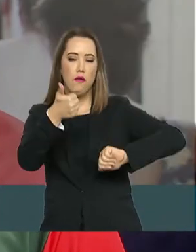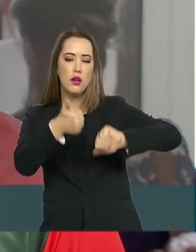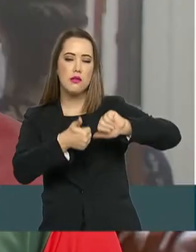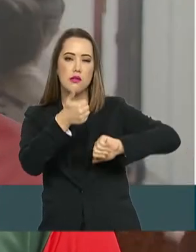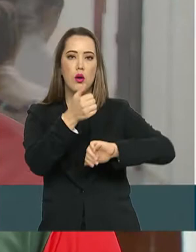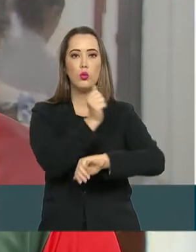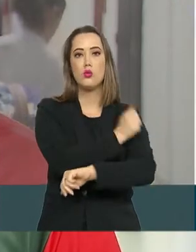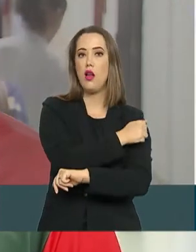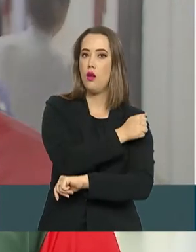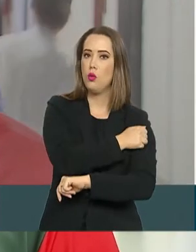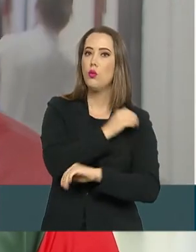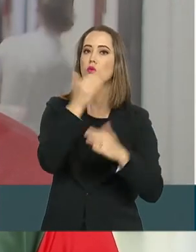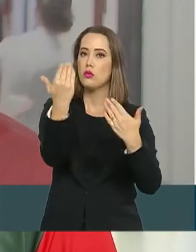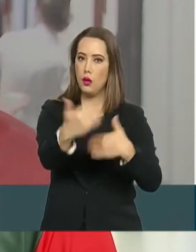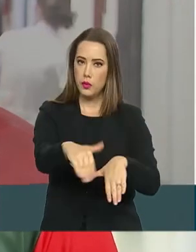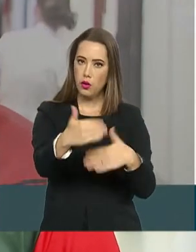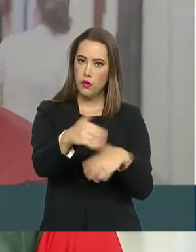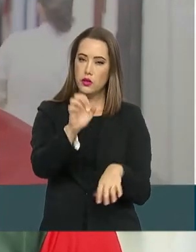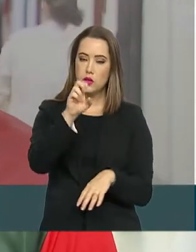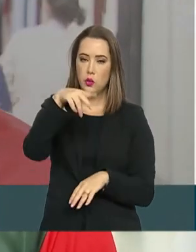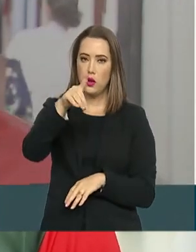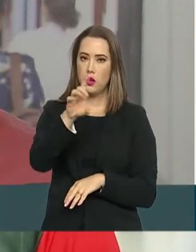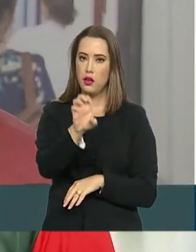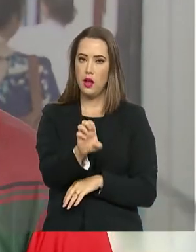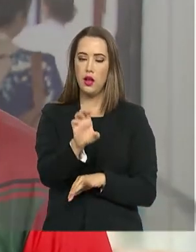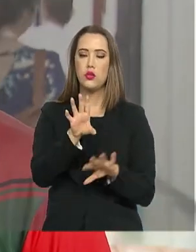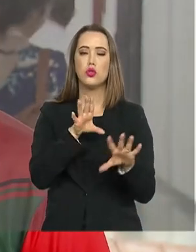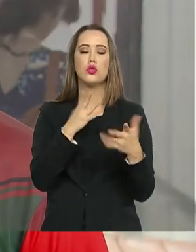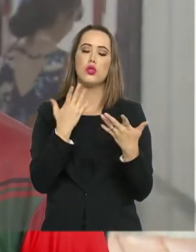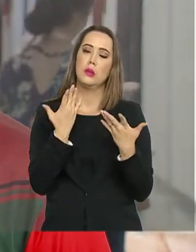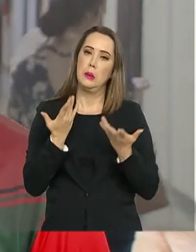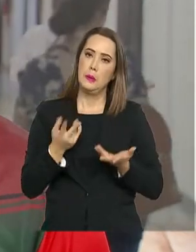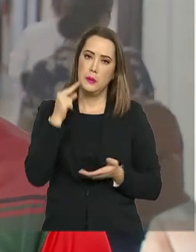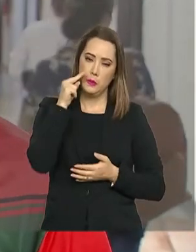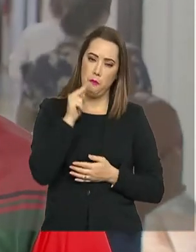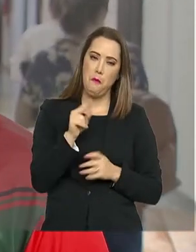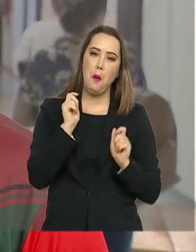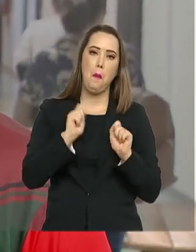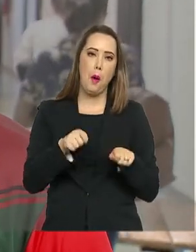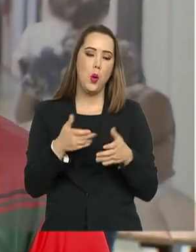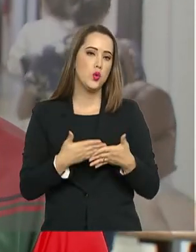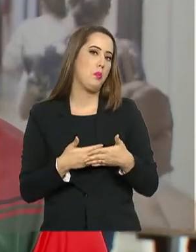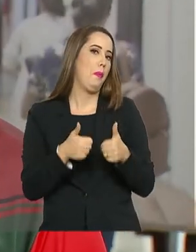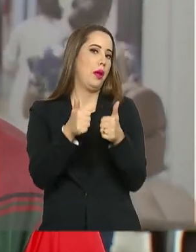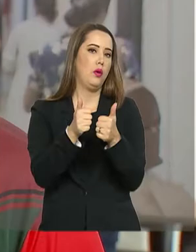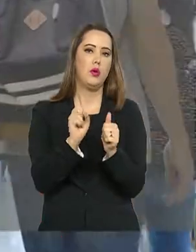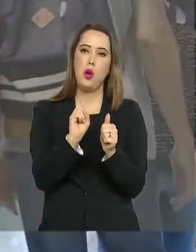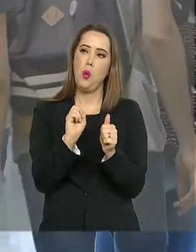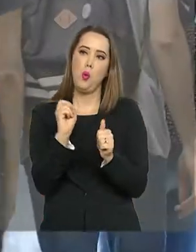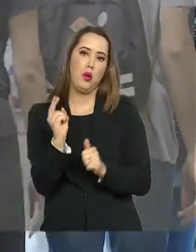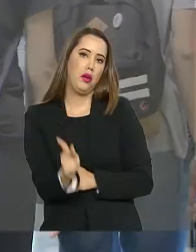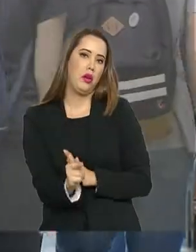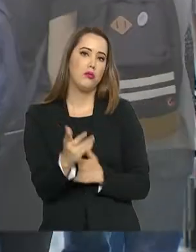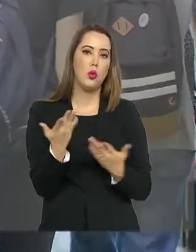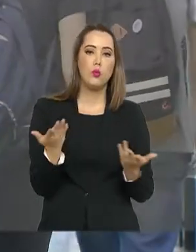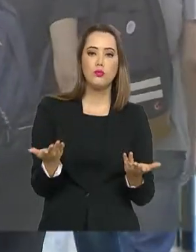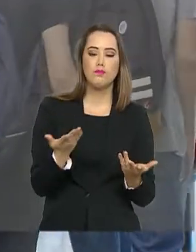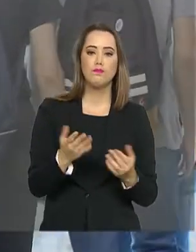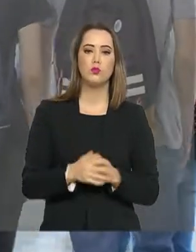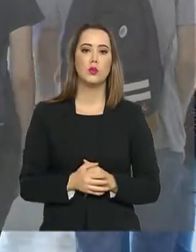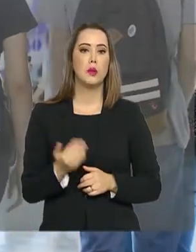alunos formandos, eles veem o que pode ser melhorado, o que está ok. Mais de